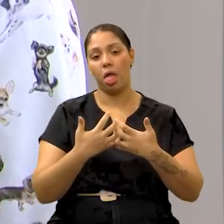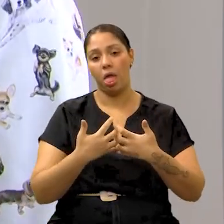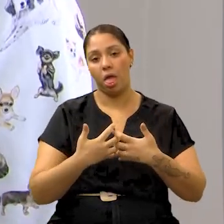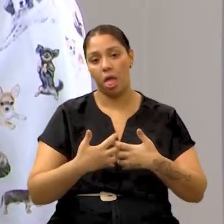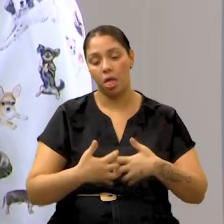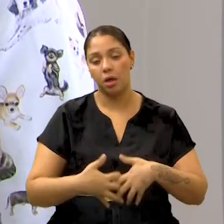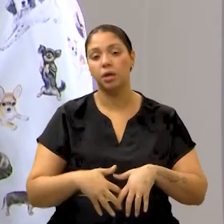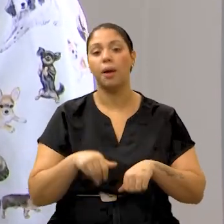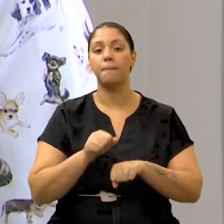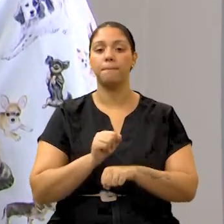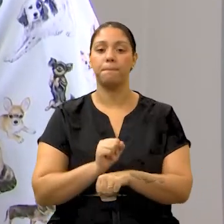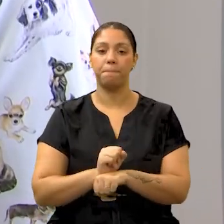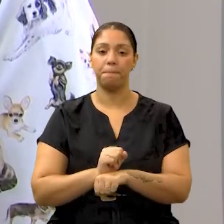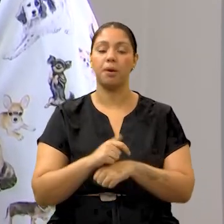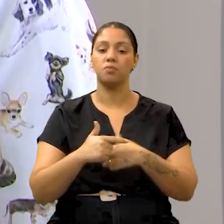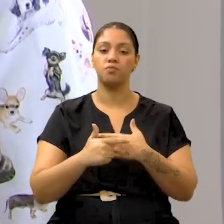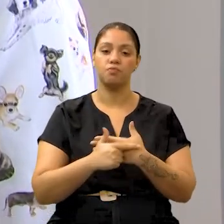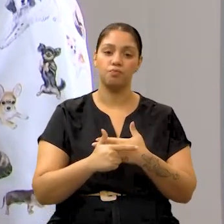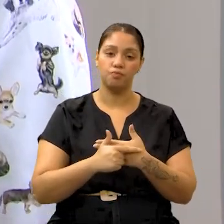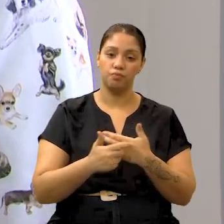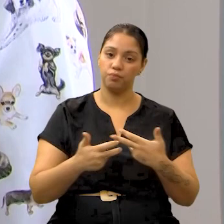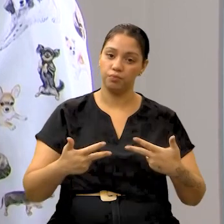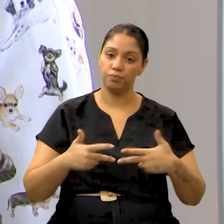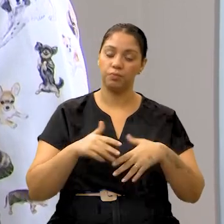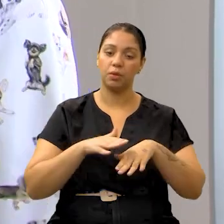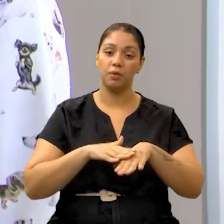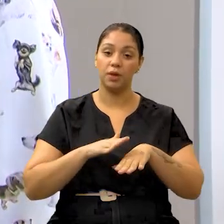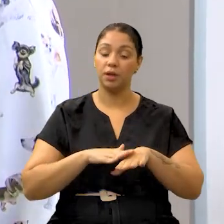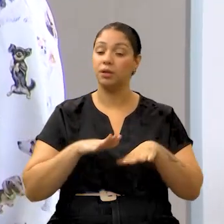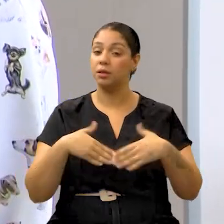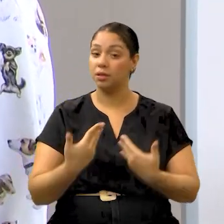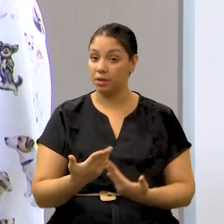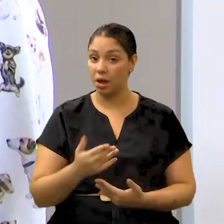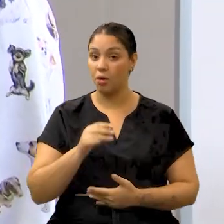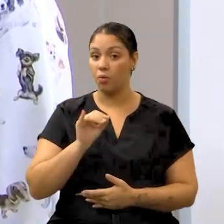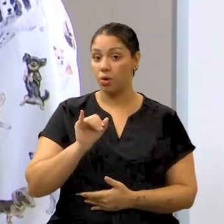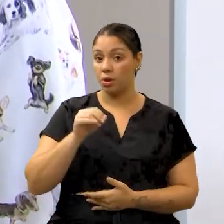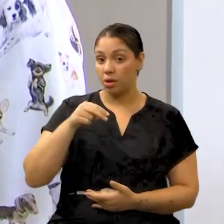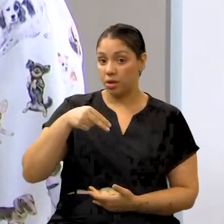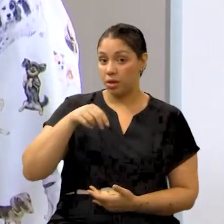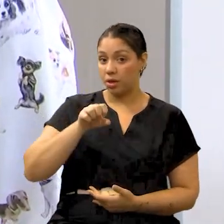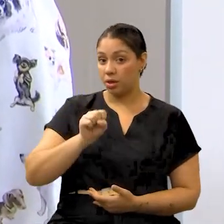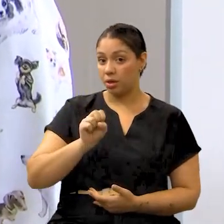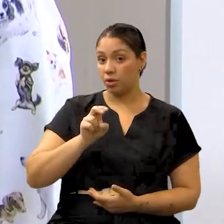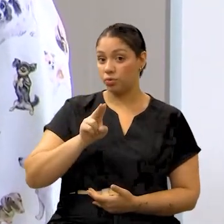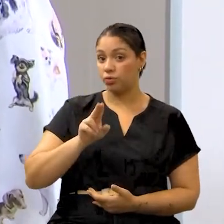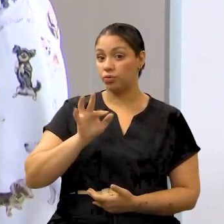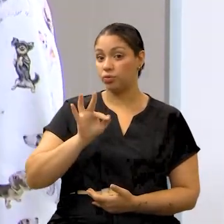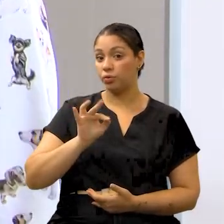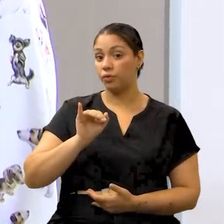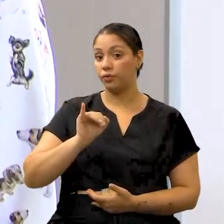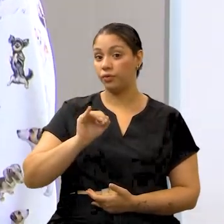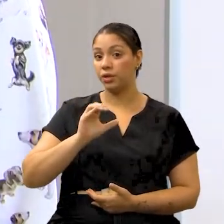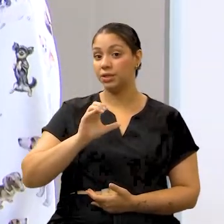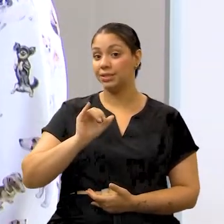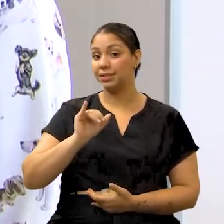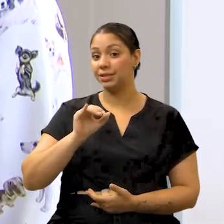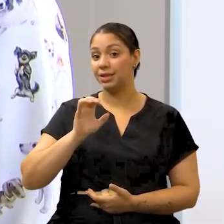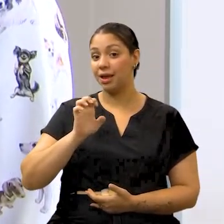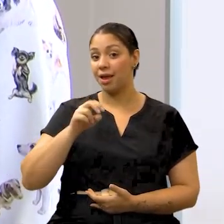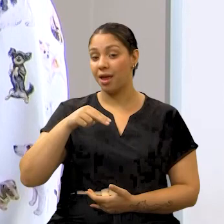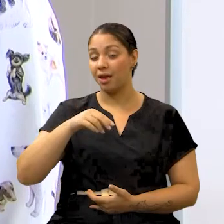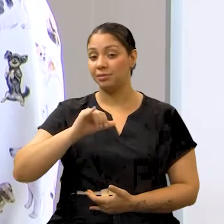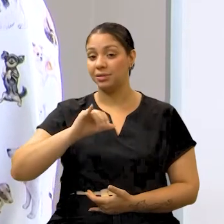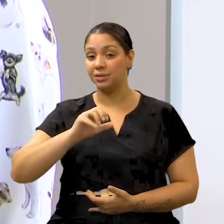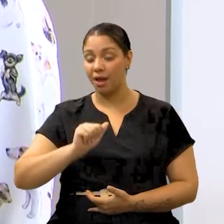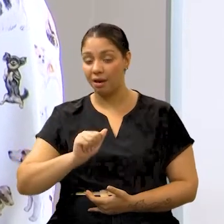de exercer as suas funções. E aí a gente denomina insuficiência renal crônica porque ela tem